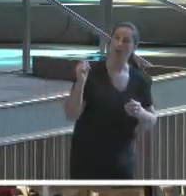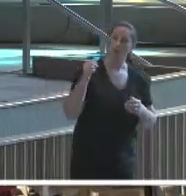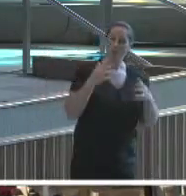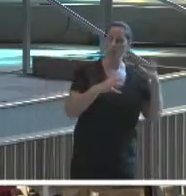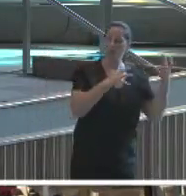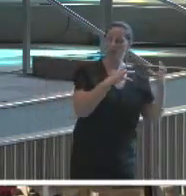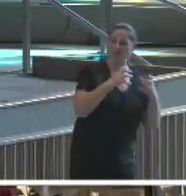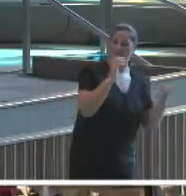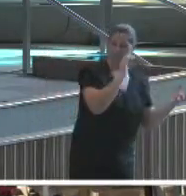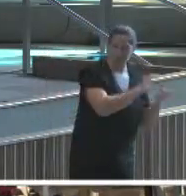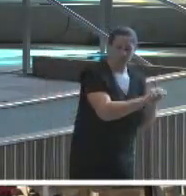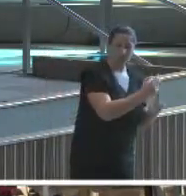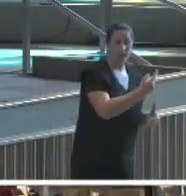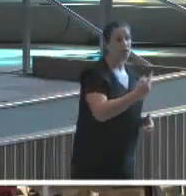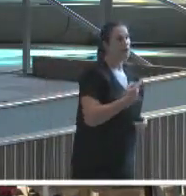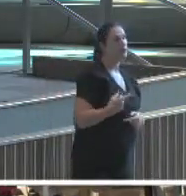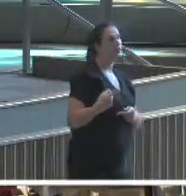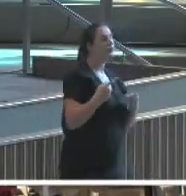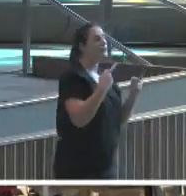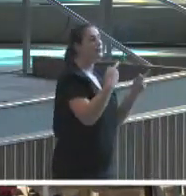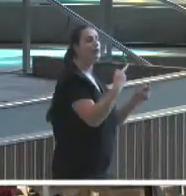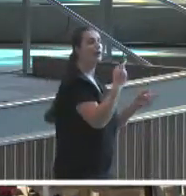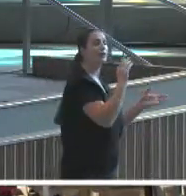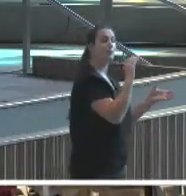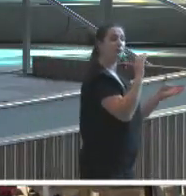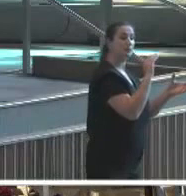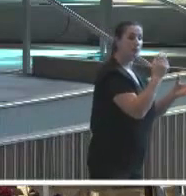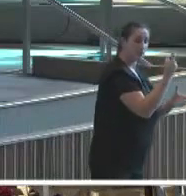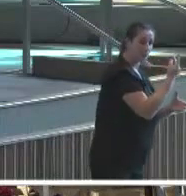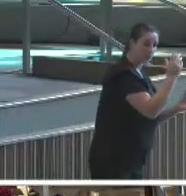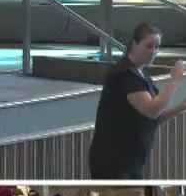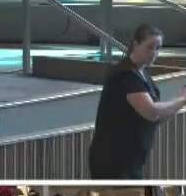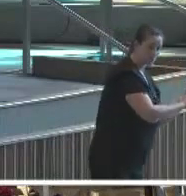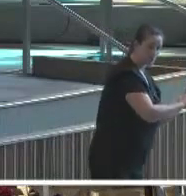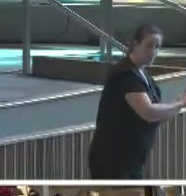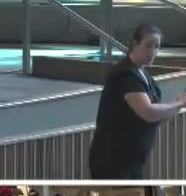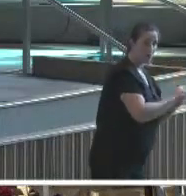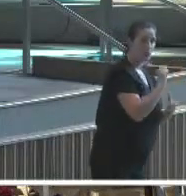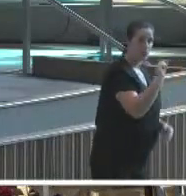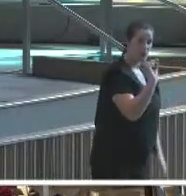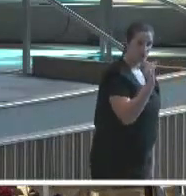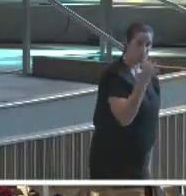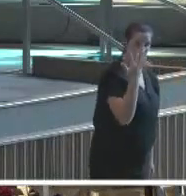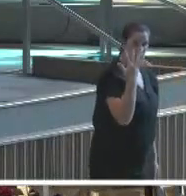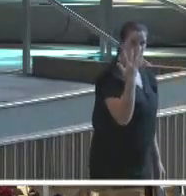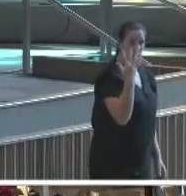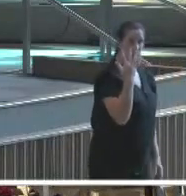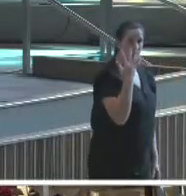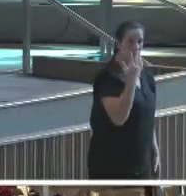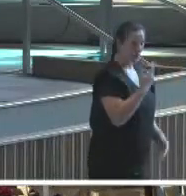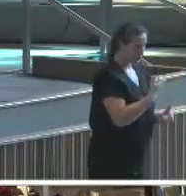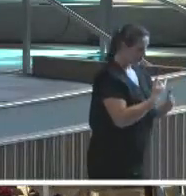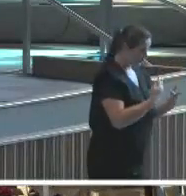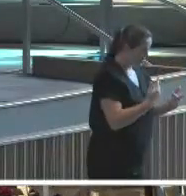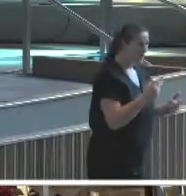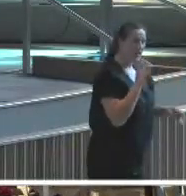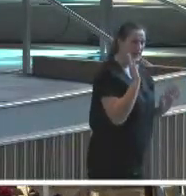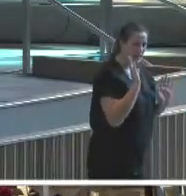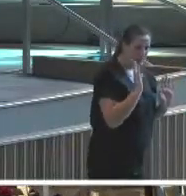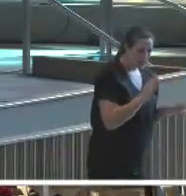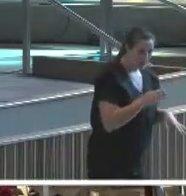Aí eu fui visitar essa família, um casal. E aí, uma situação complicada. Você já mediou briga de